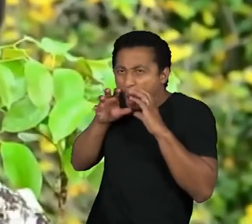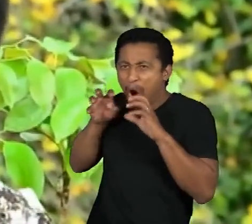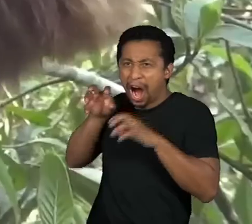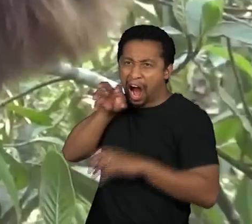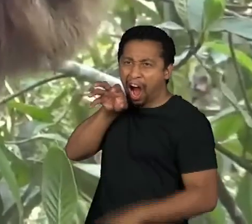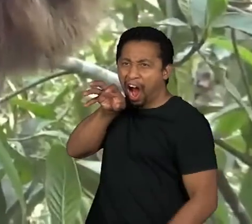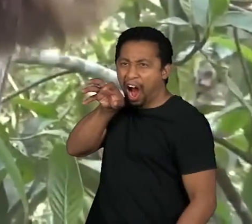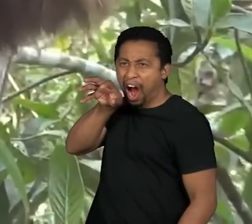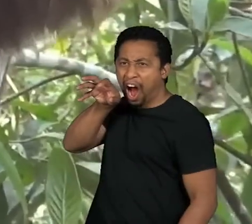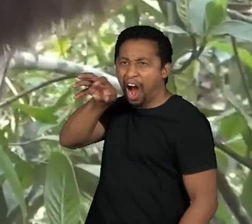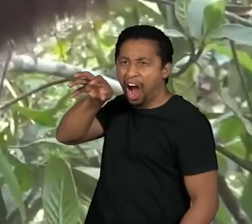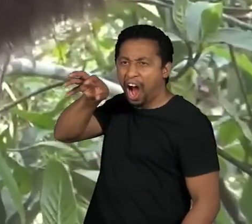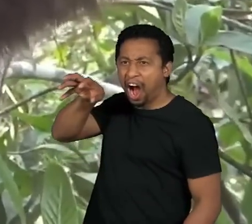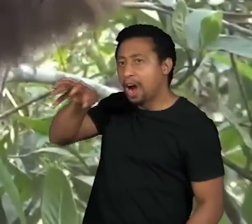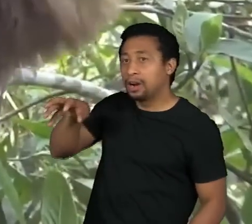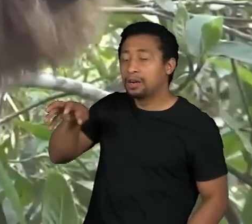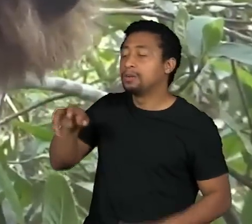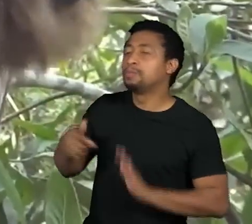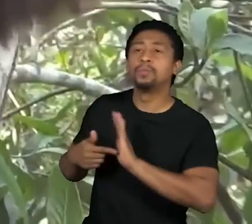território.